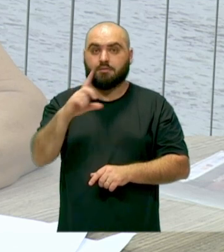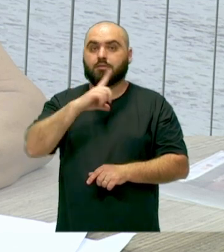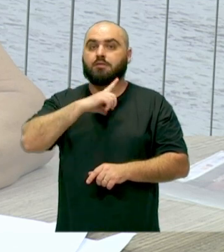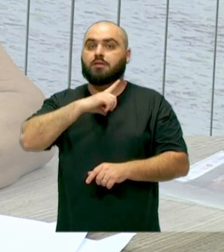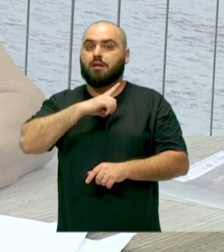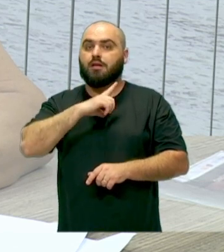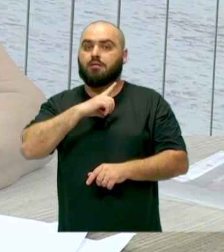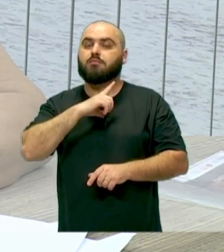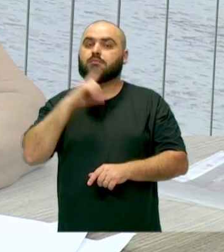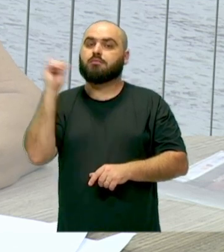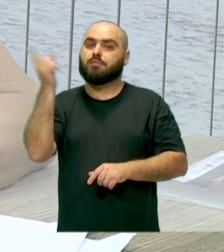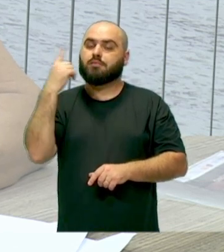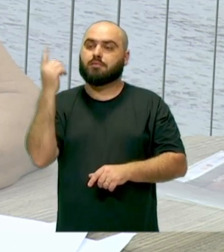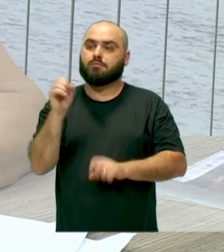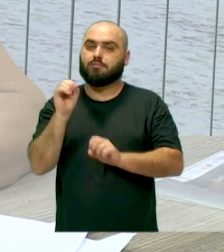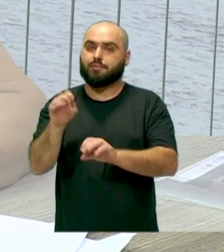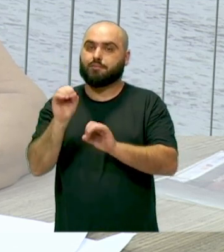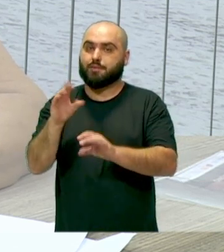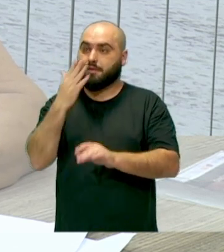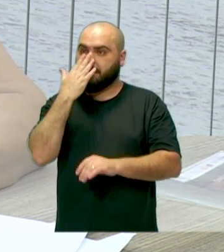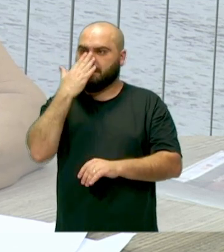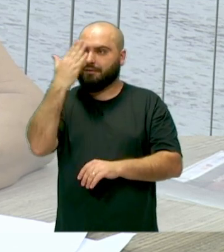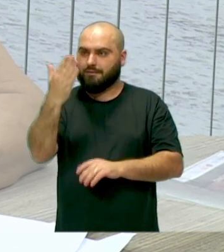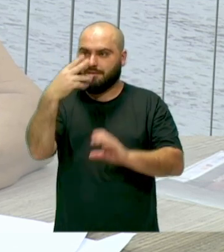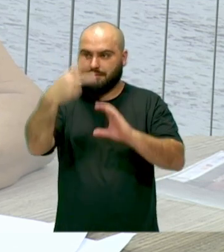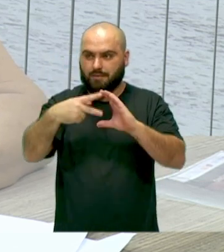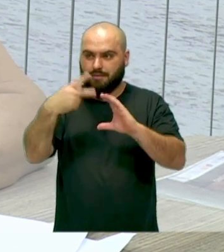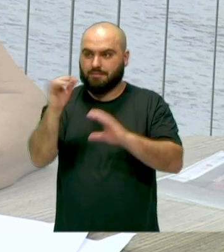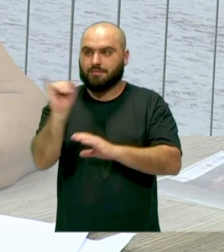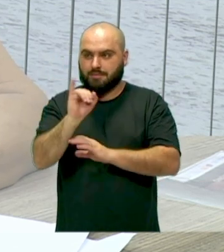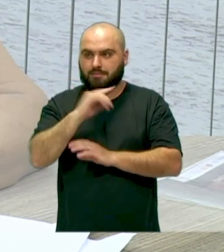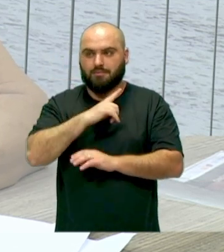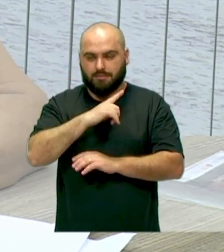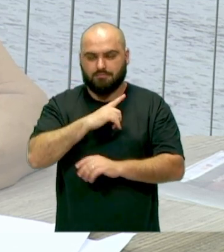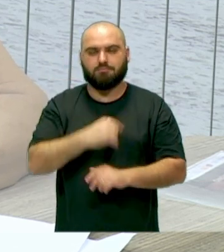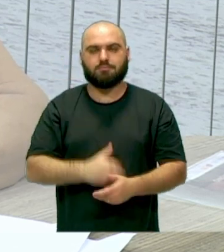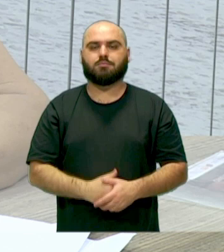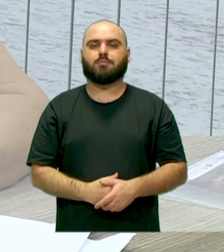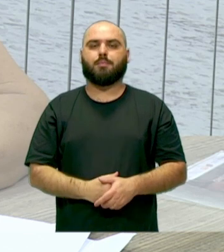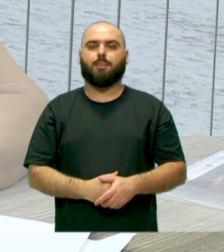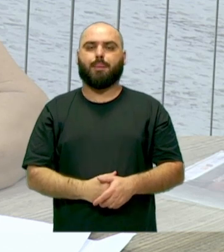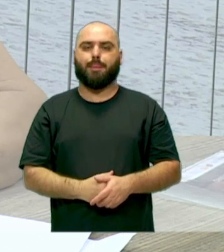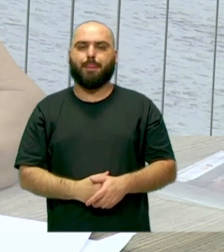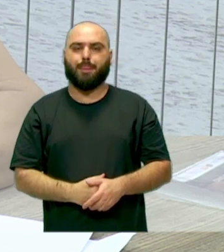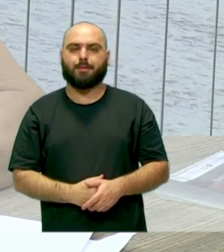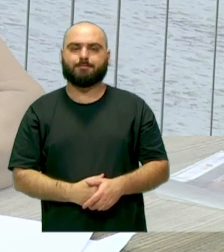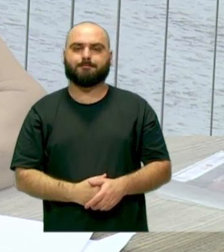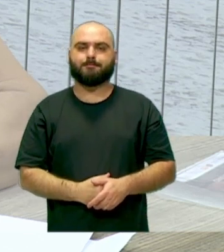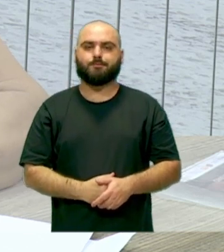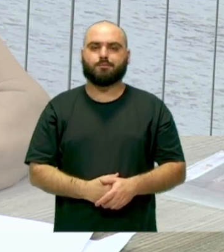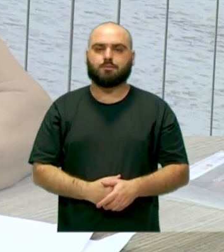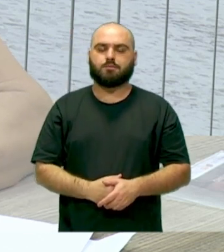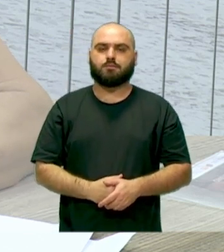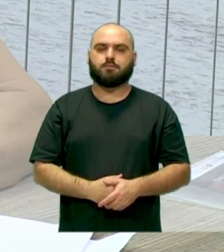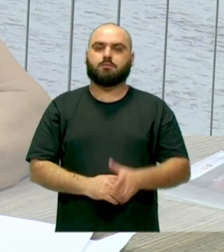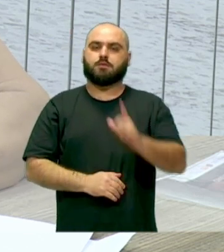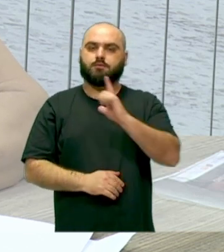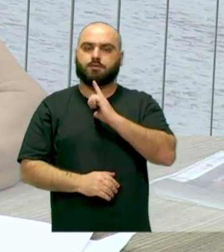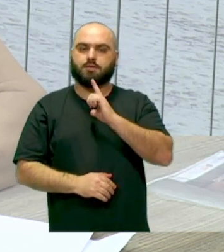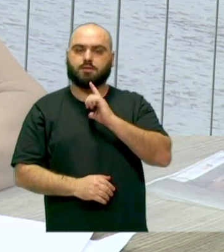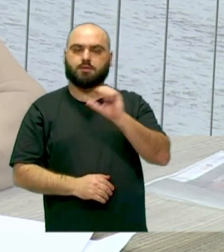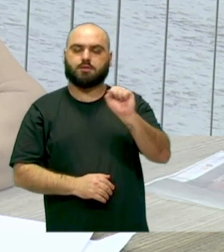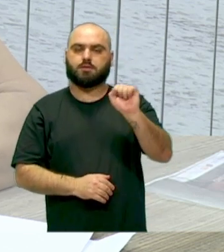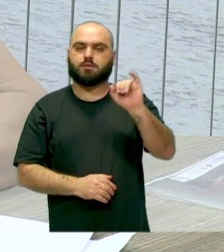educativa, inclusive aqui na frente da Câmara, né? Vai ter um simpósio